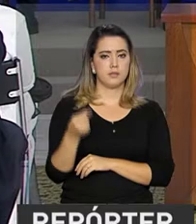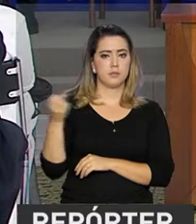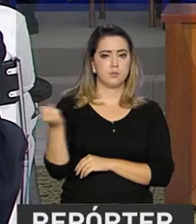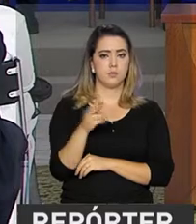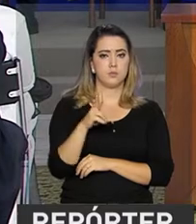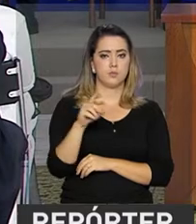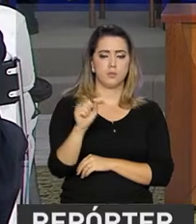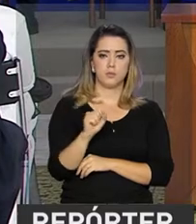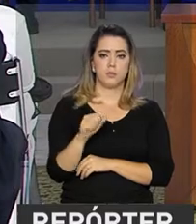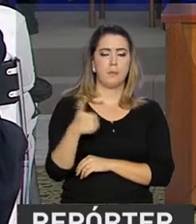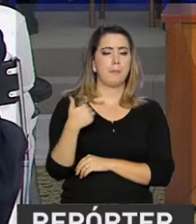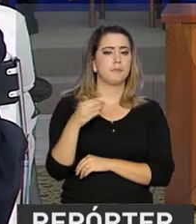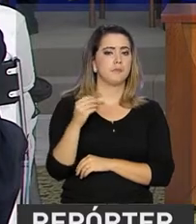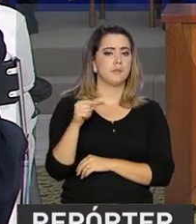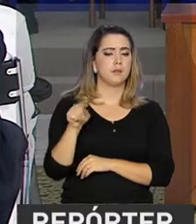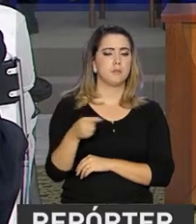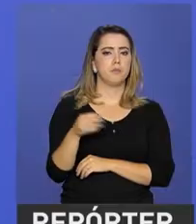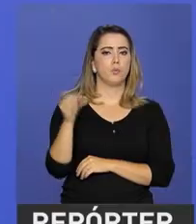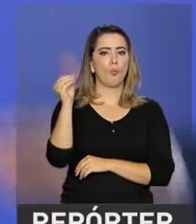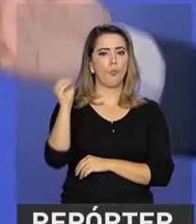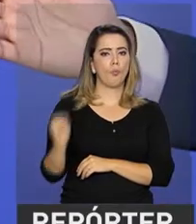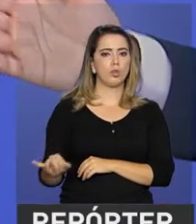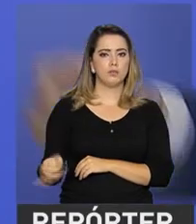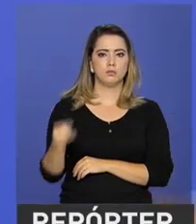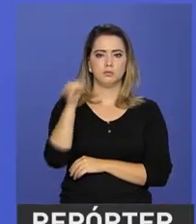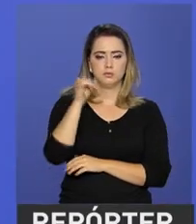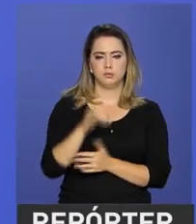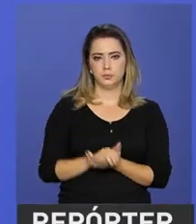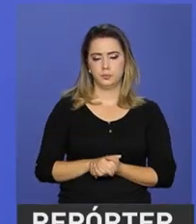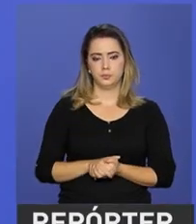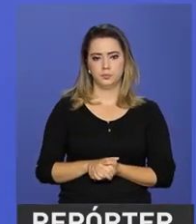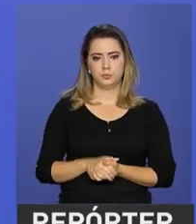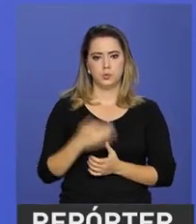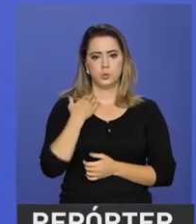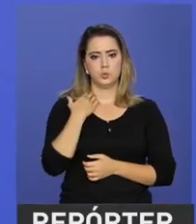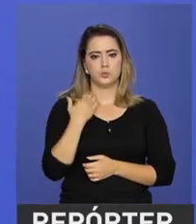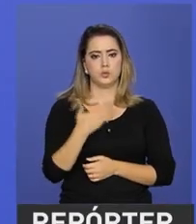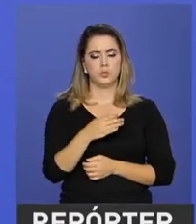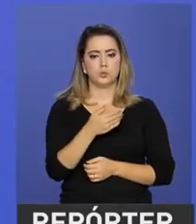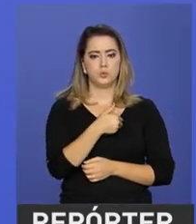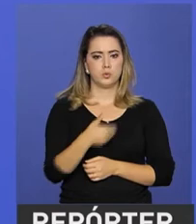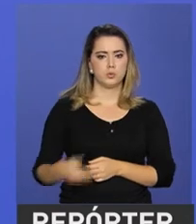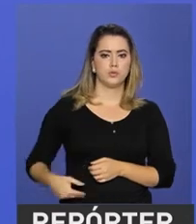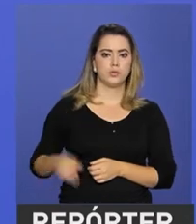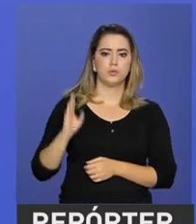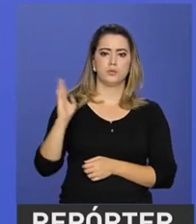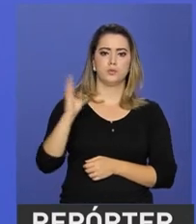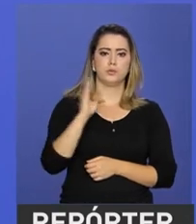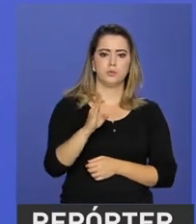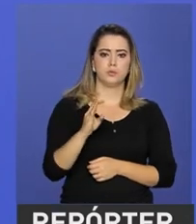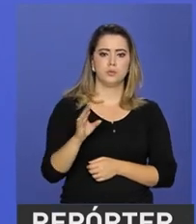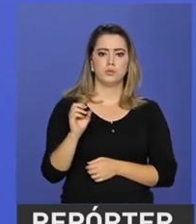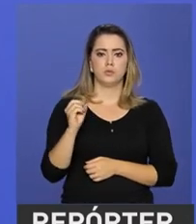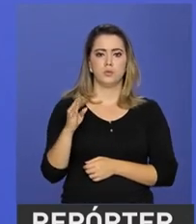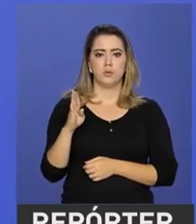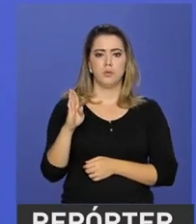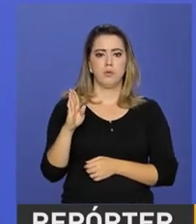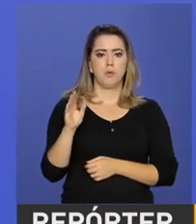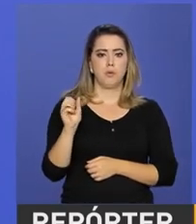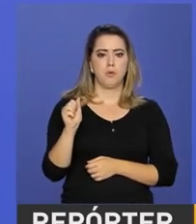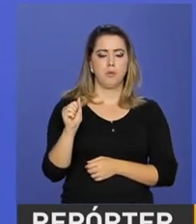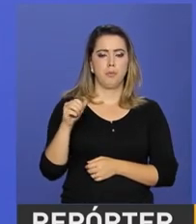sendo 100 mil a juro zero os bancos públicos banco do brasil basa bnb